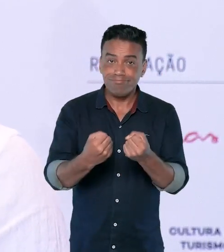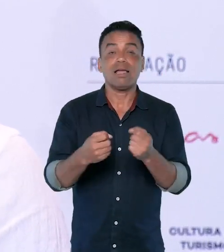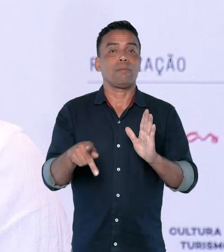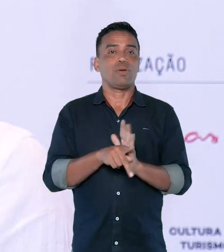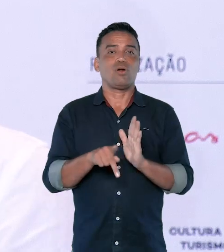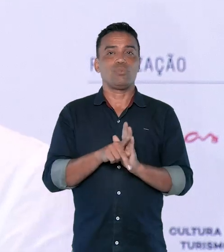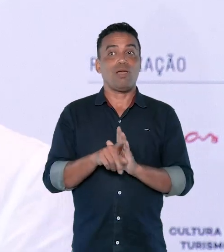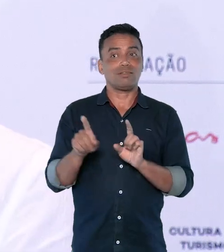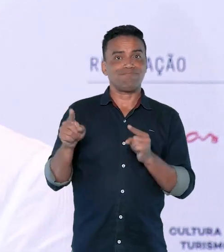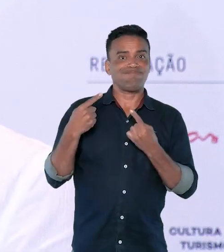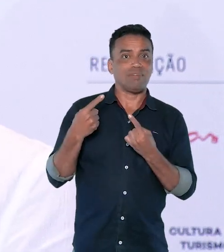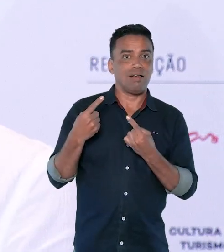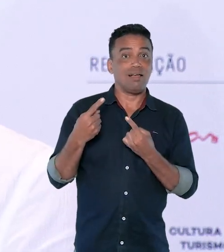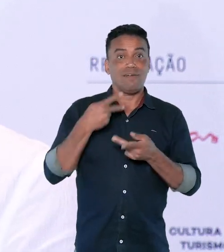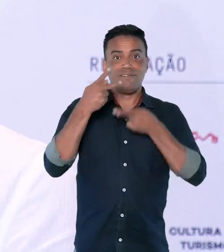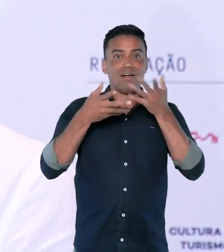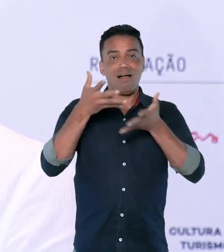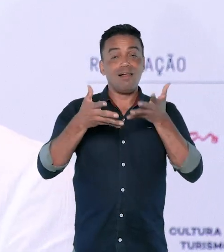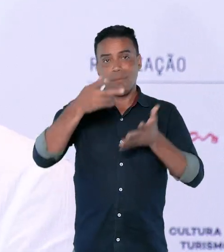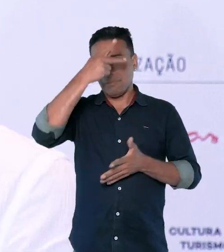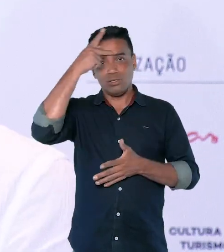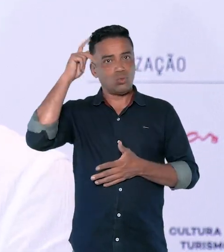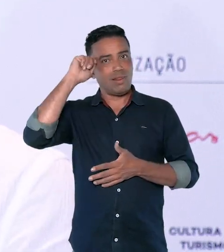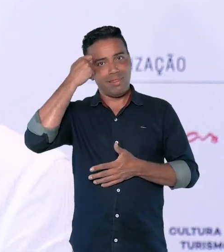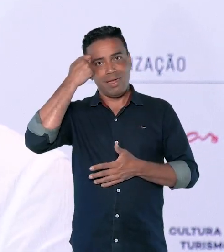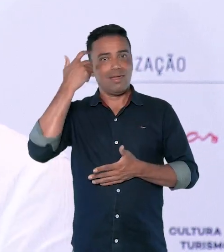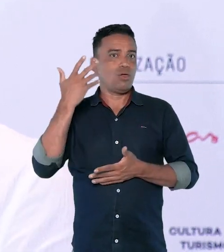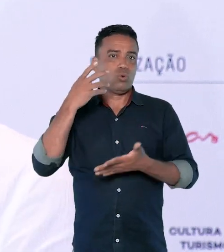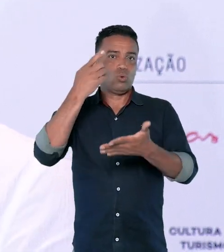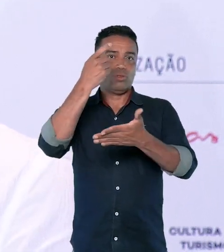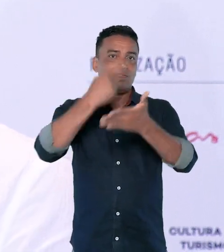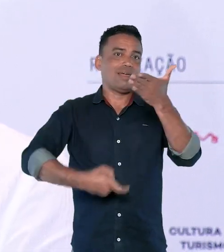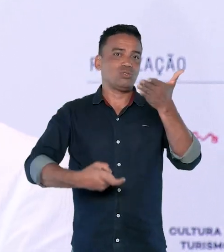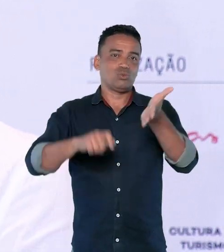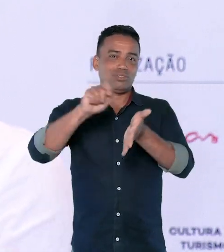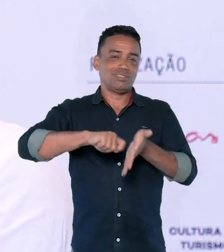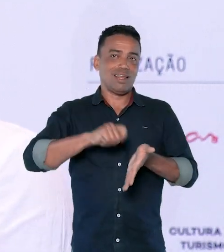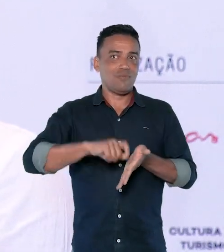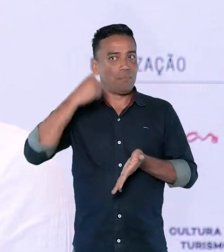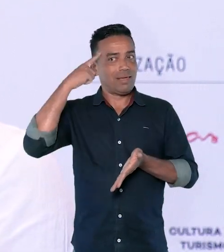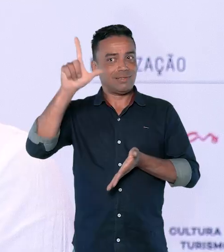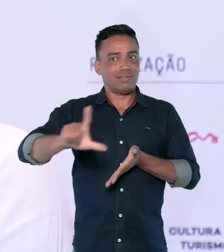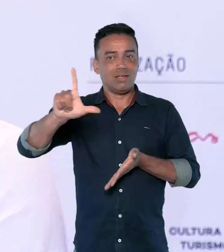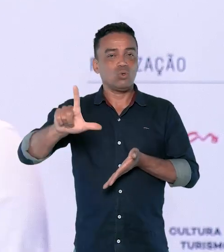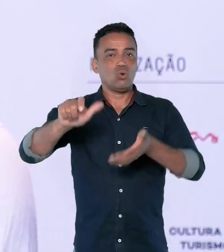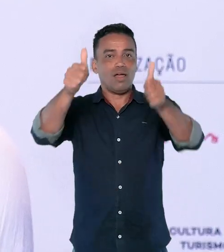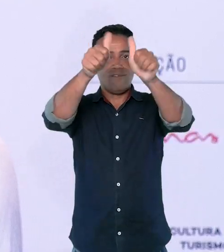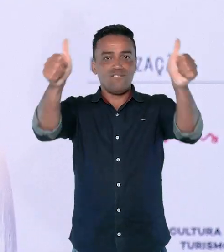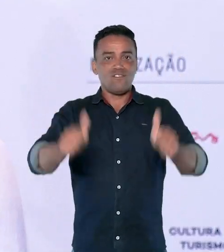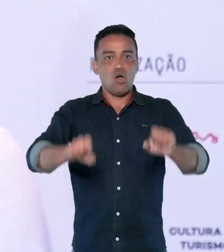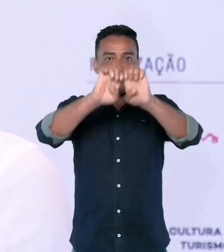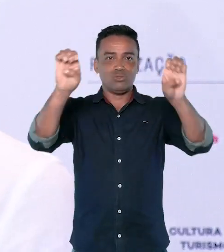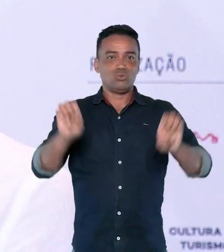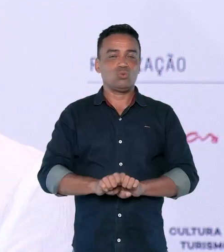essa acusação de que dizem que escritores negros não fazem literatura pensando na forma, só